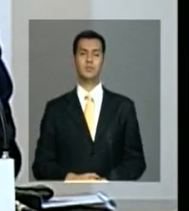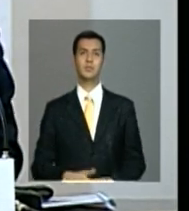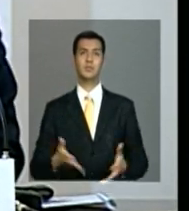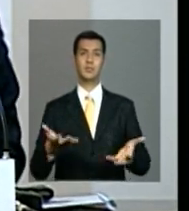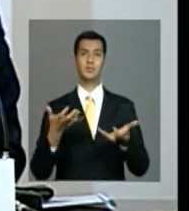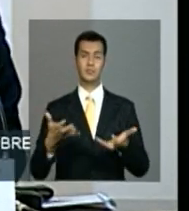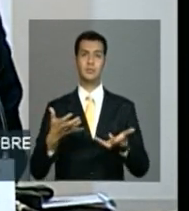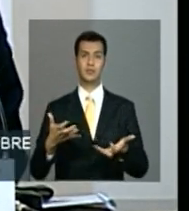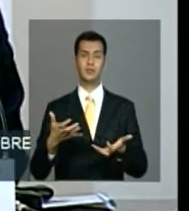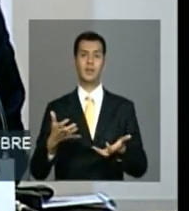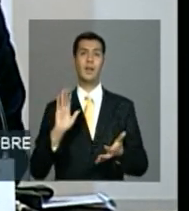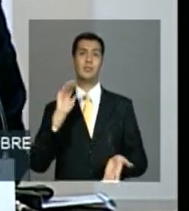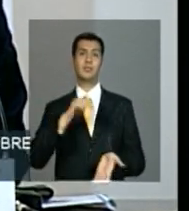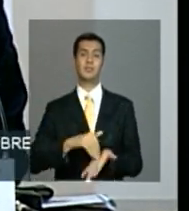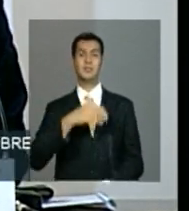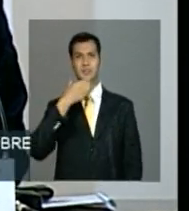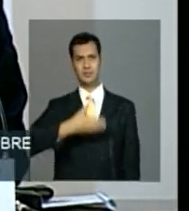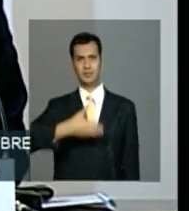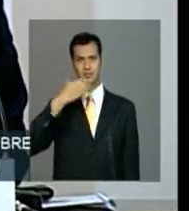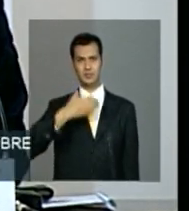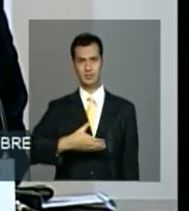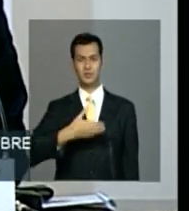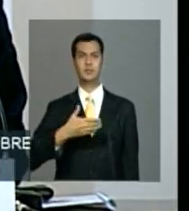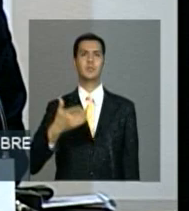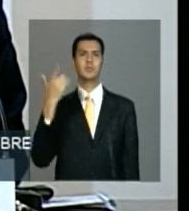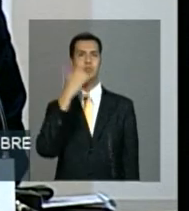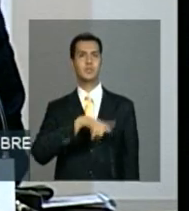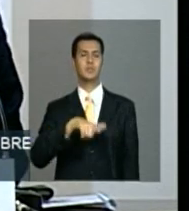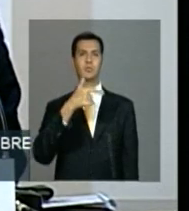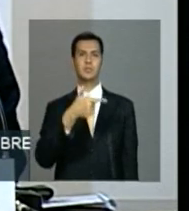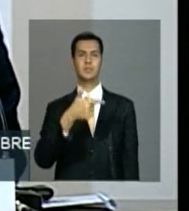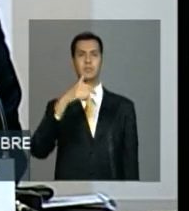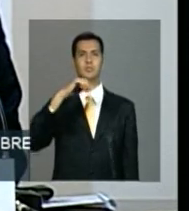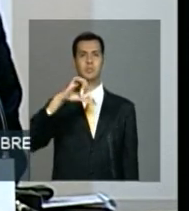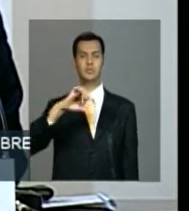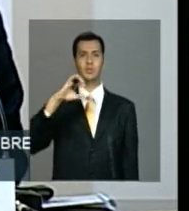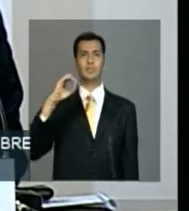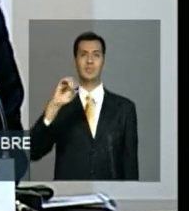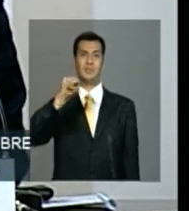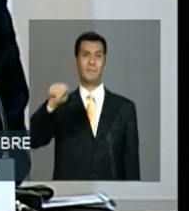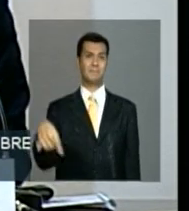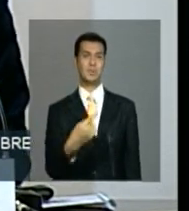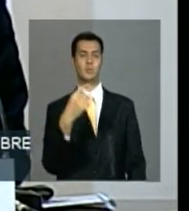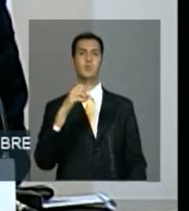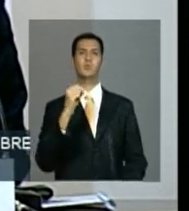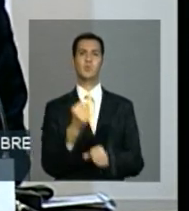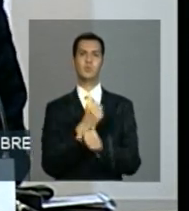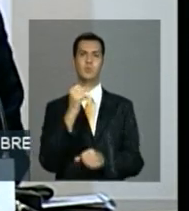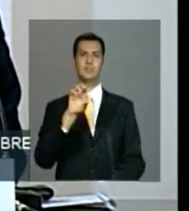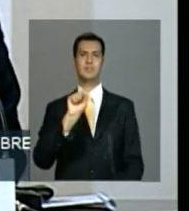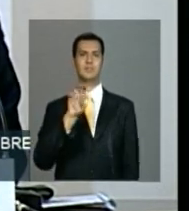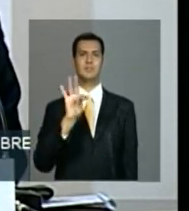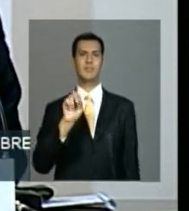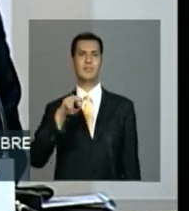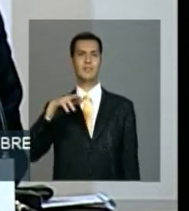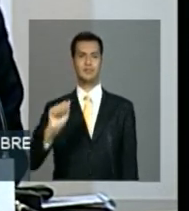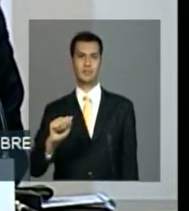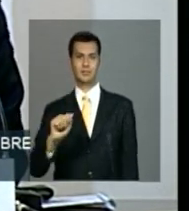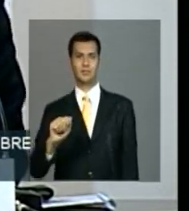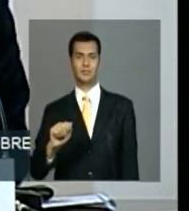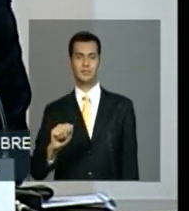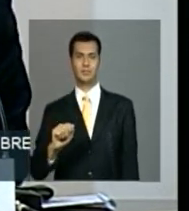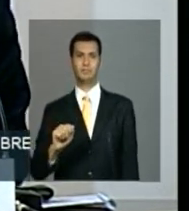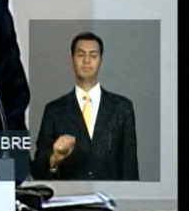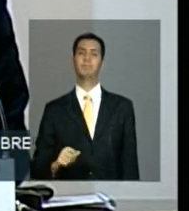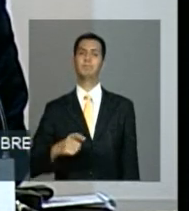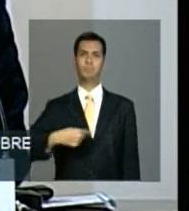Dezembro entregando 290.000 cisternas das 750.000